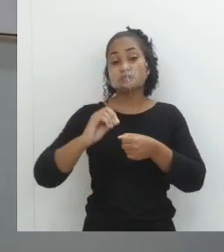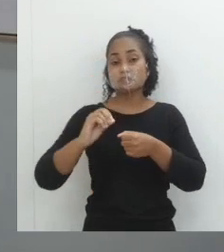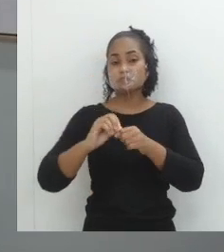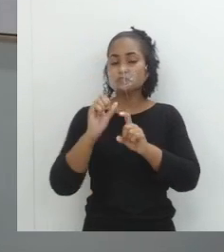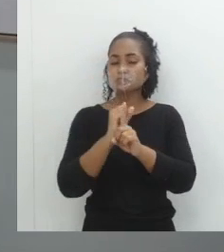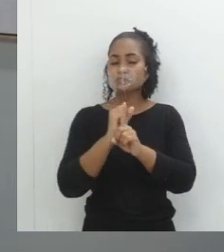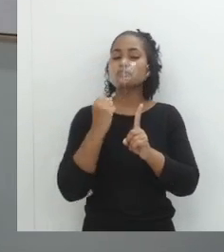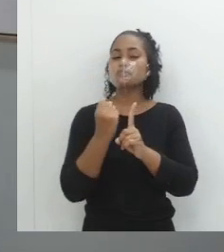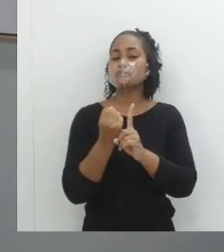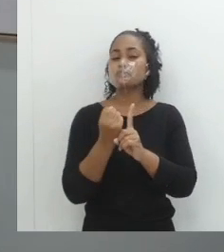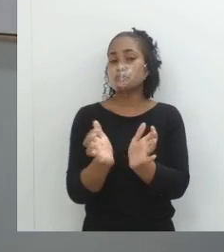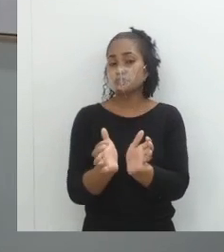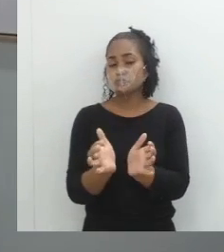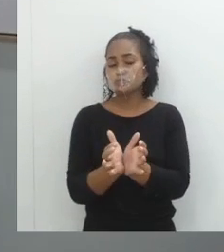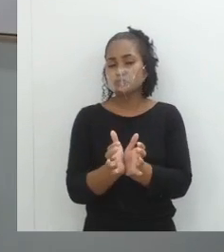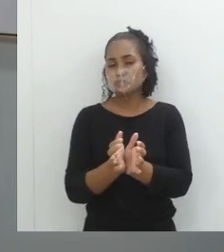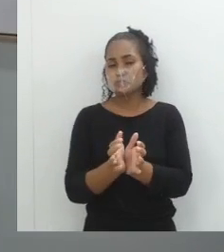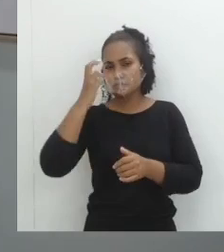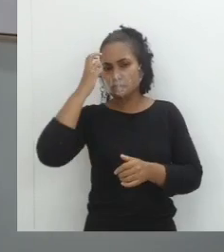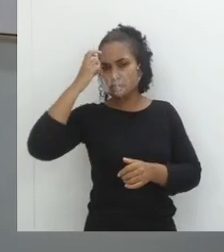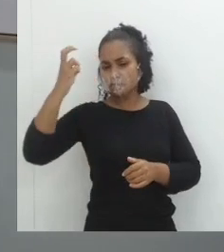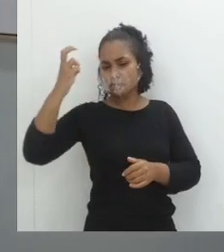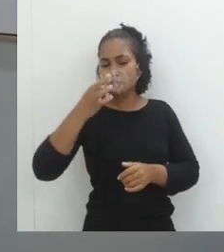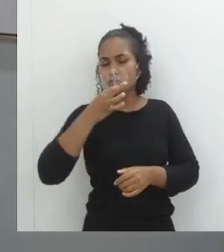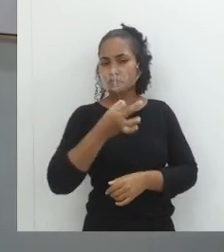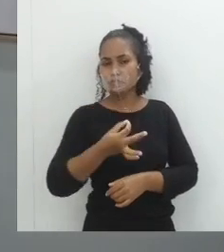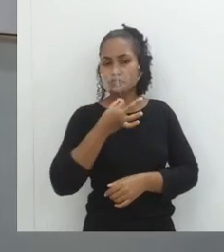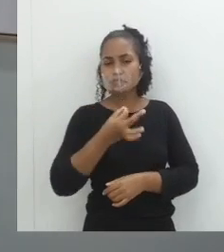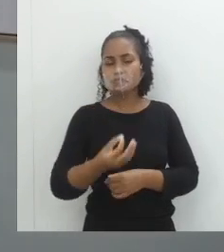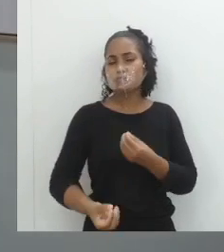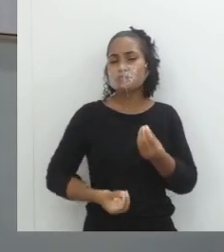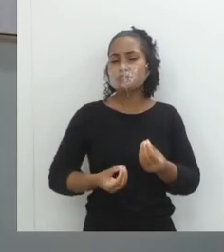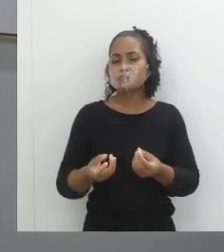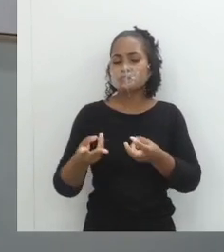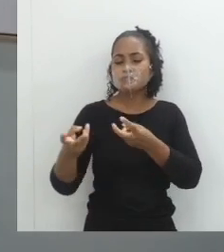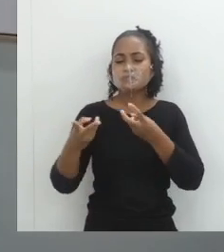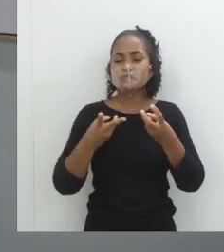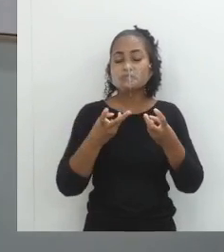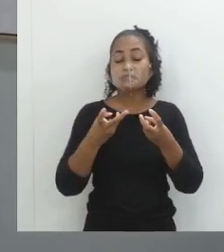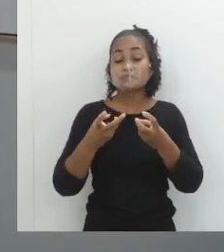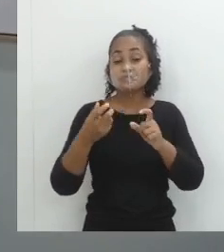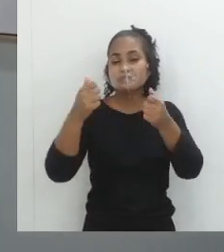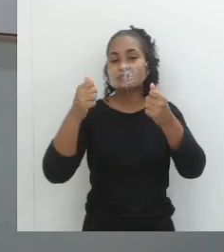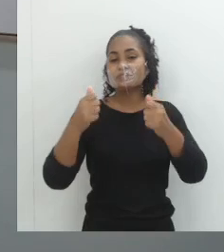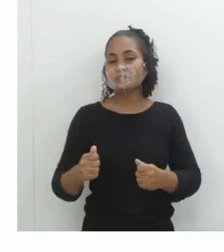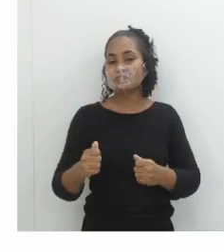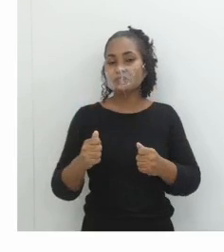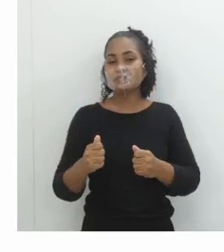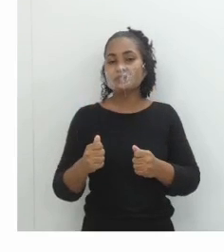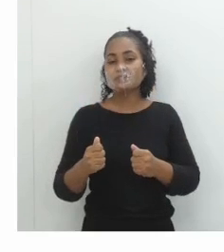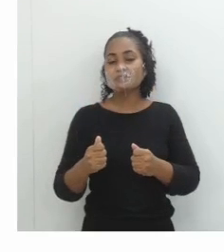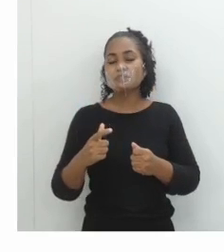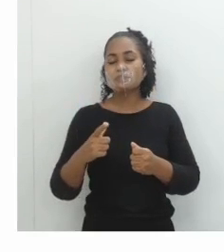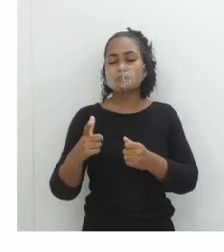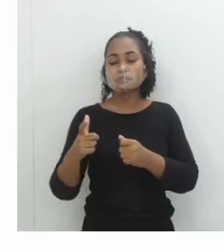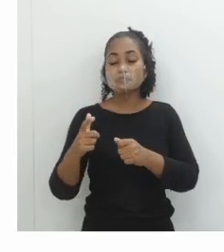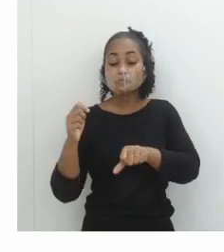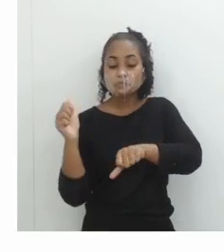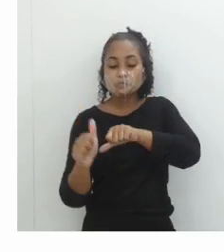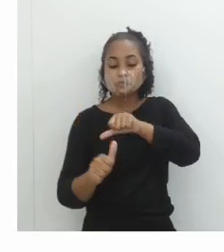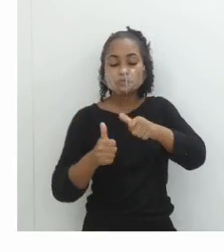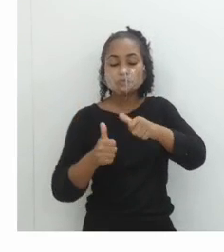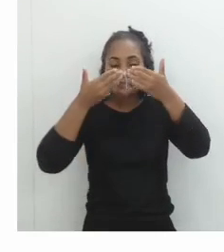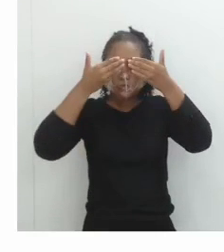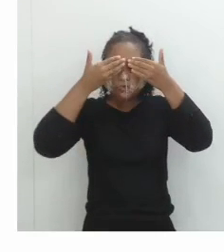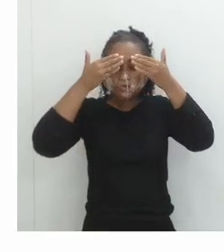uma sociedade intelectual e crítica, começamos a perceber que a arte costuma mudar a forma de